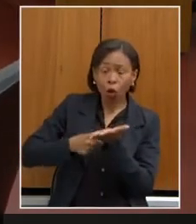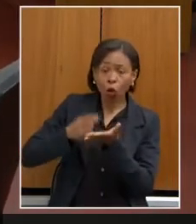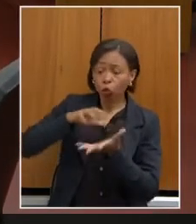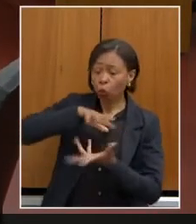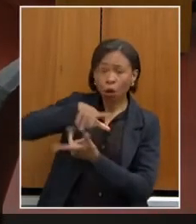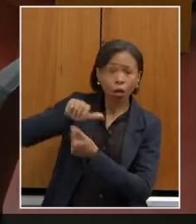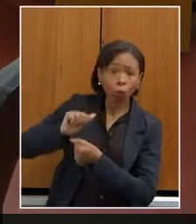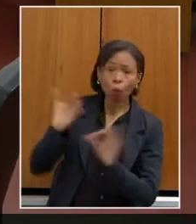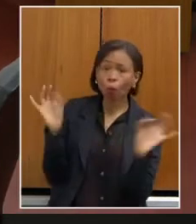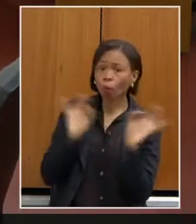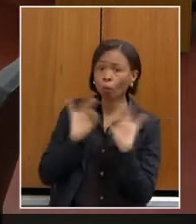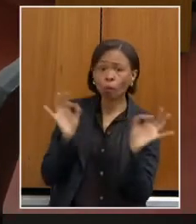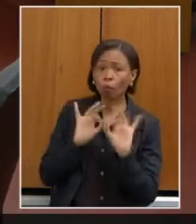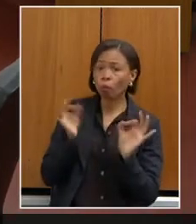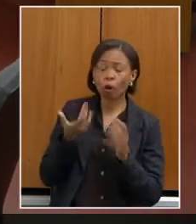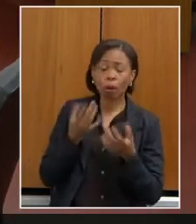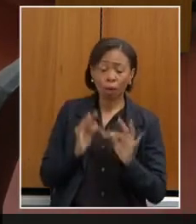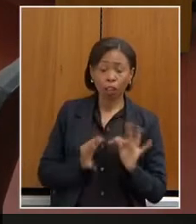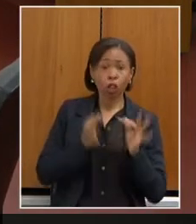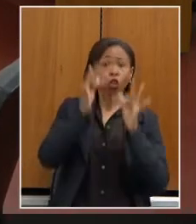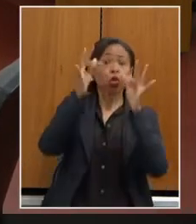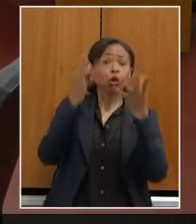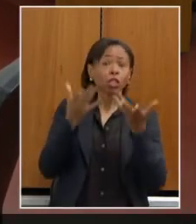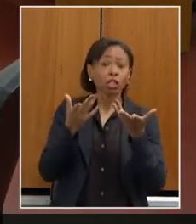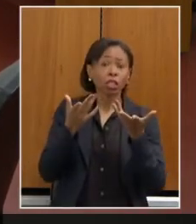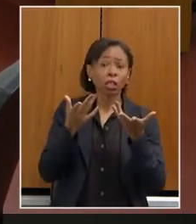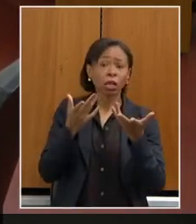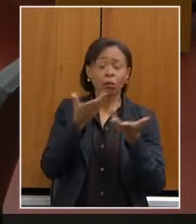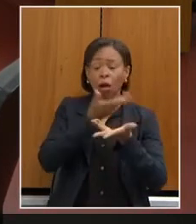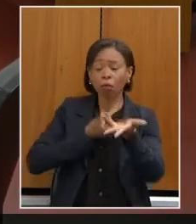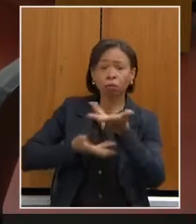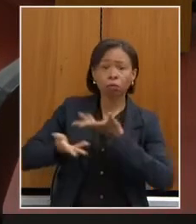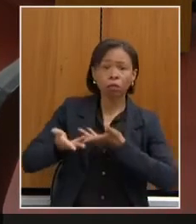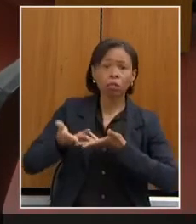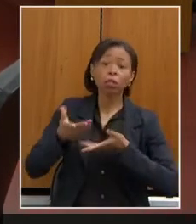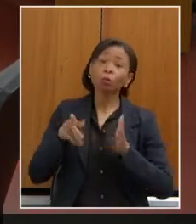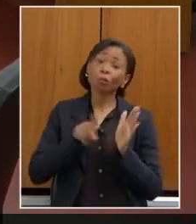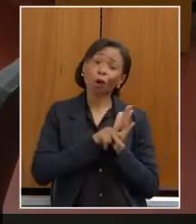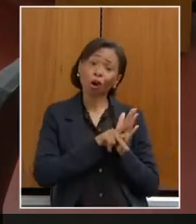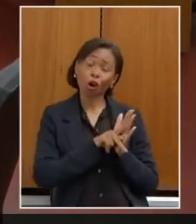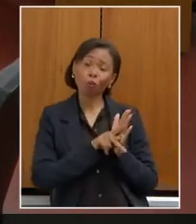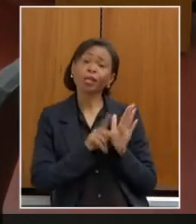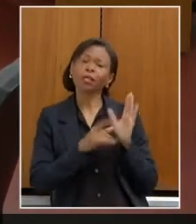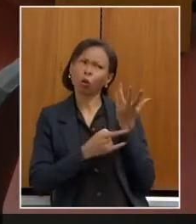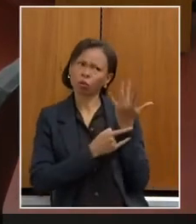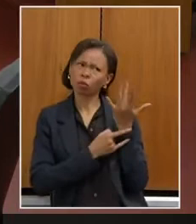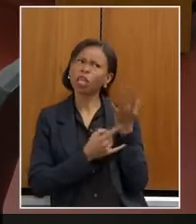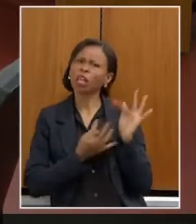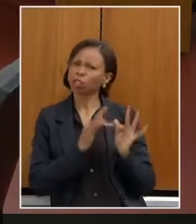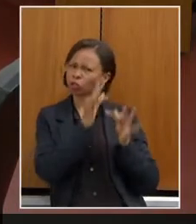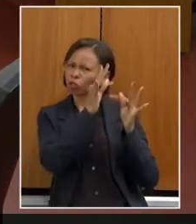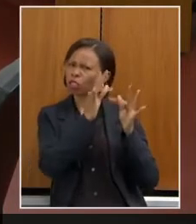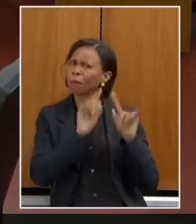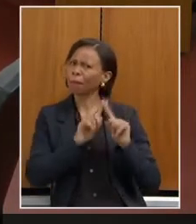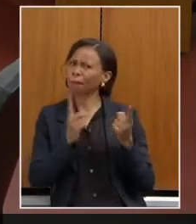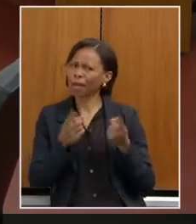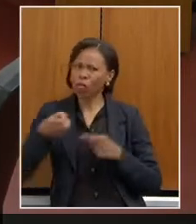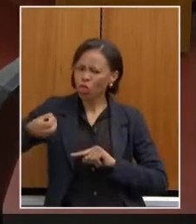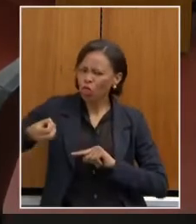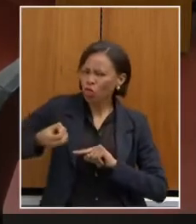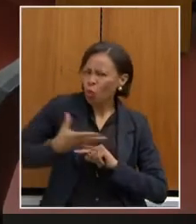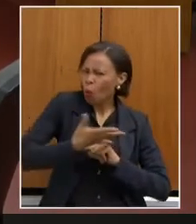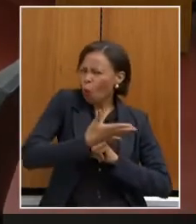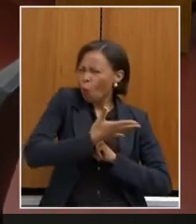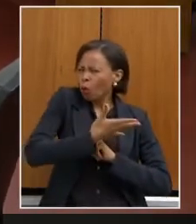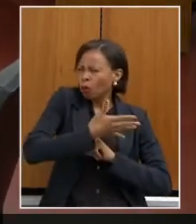A tecnologia que estava sendo trabalhada era a tecnologia local com a UFMG, que me parece não ser a mais moderna do